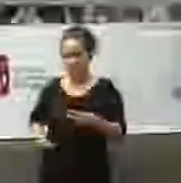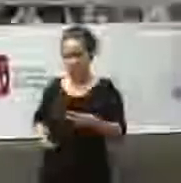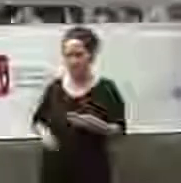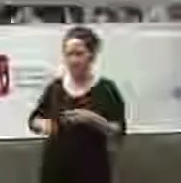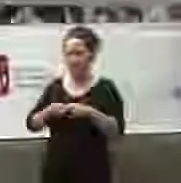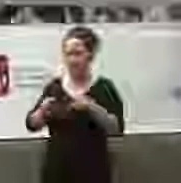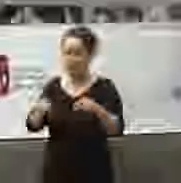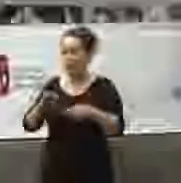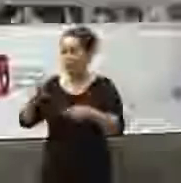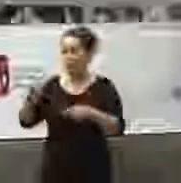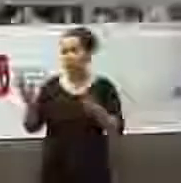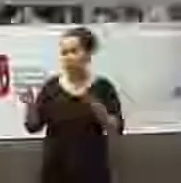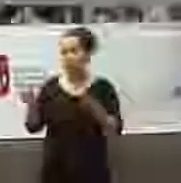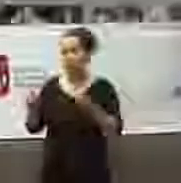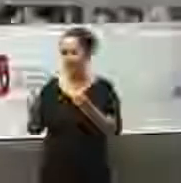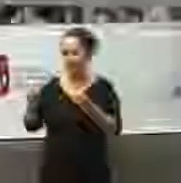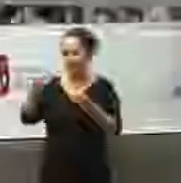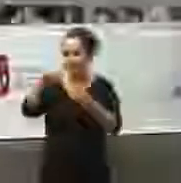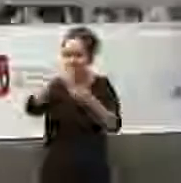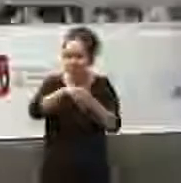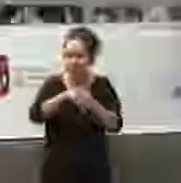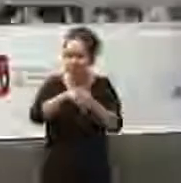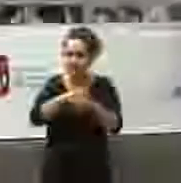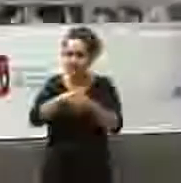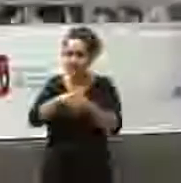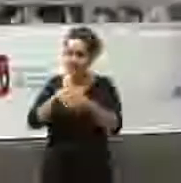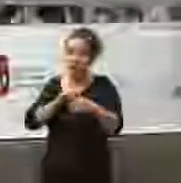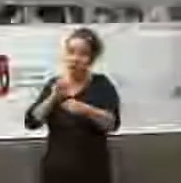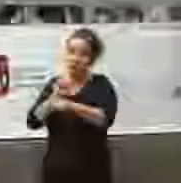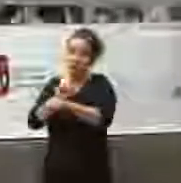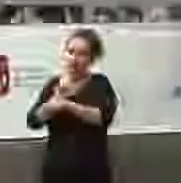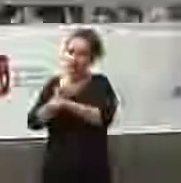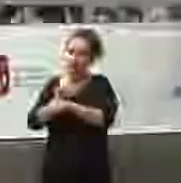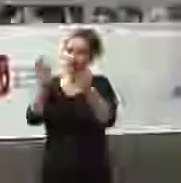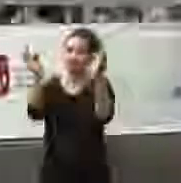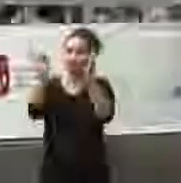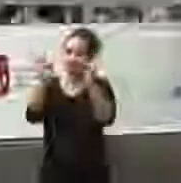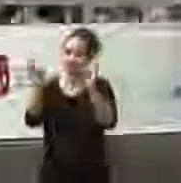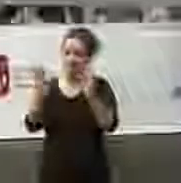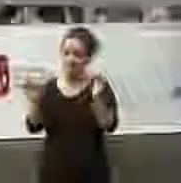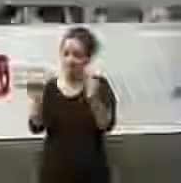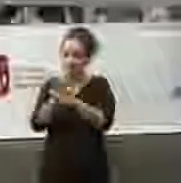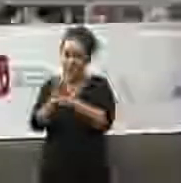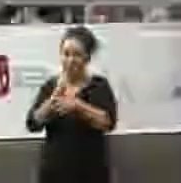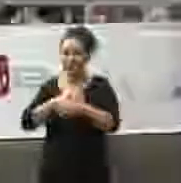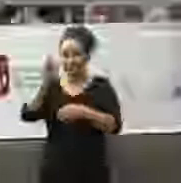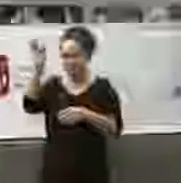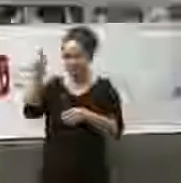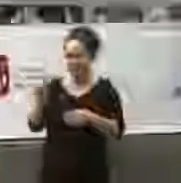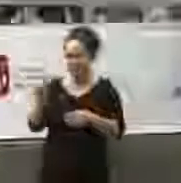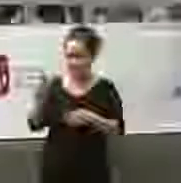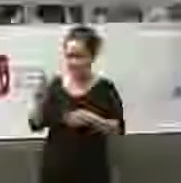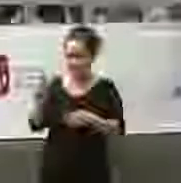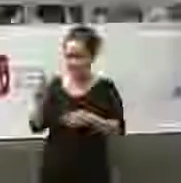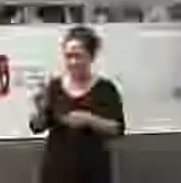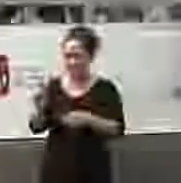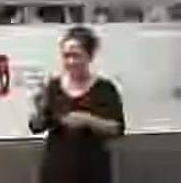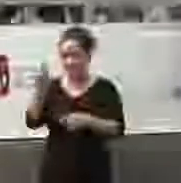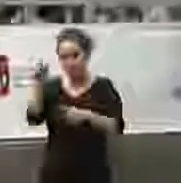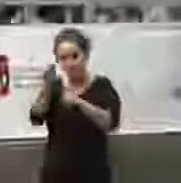todos já foram arquivados então eu espero ter a felicidade de terminar minha gestão daqui algum meia daqui a um mês sem nenhum